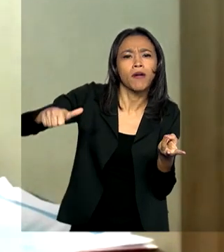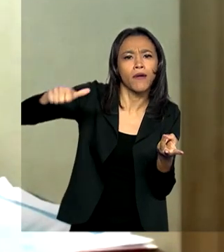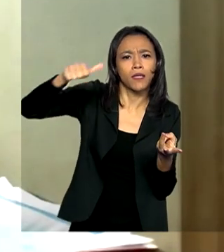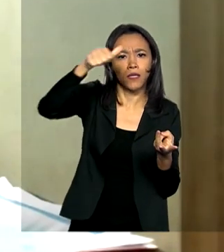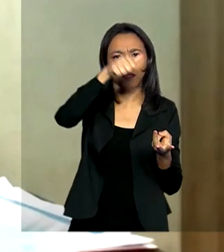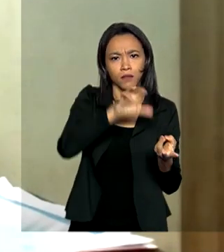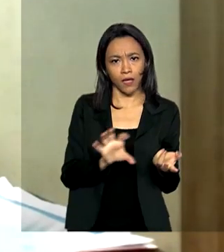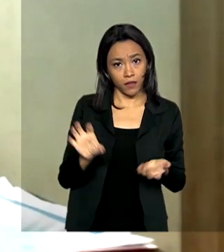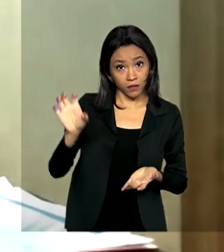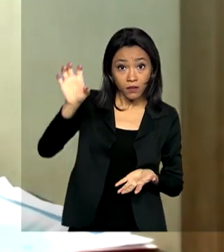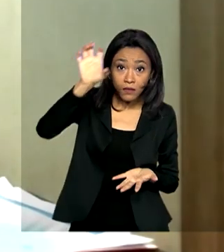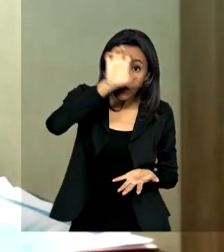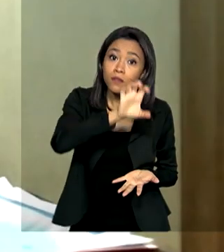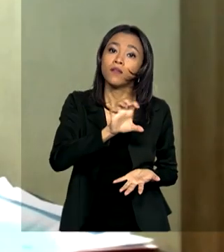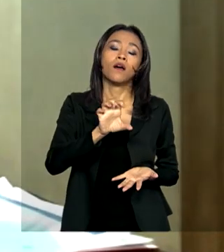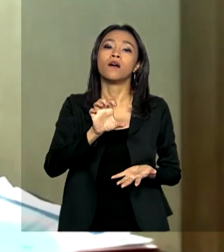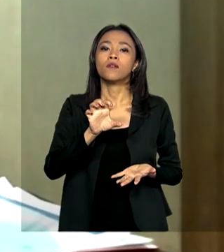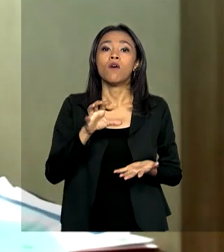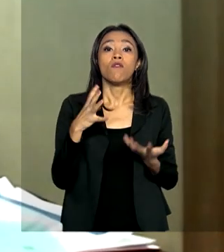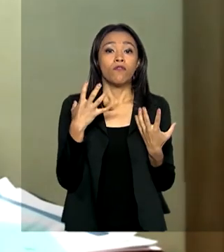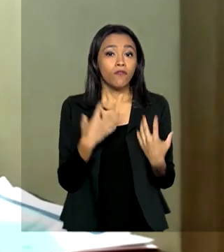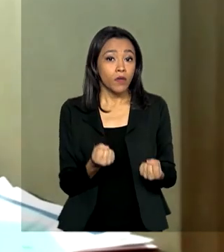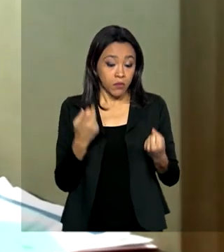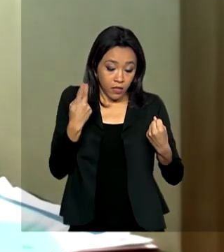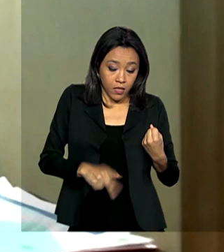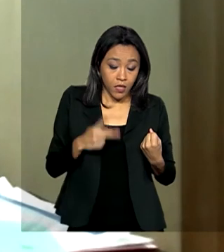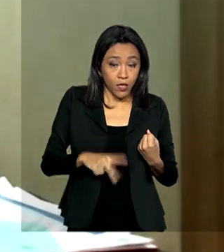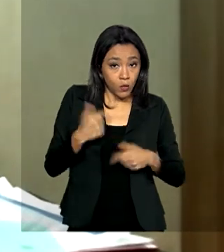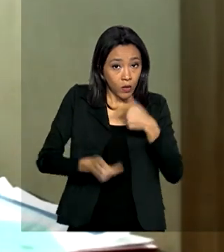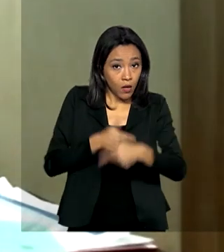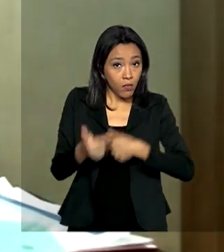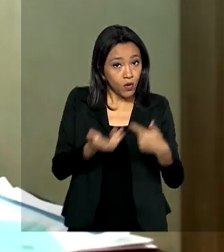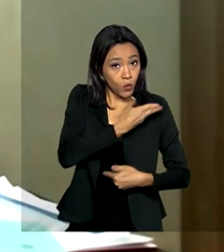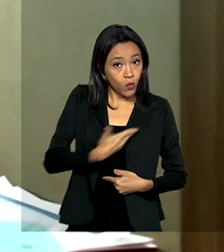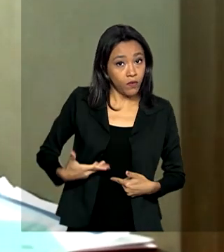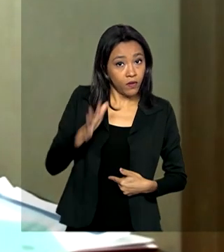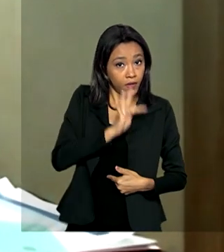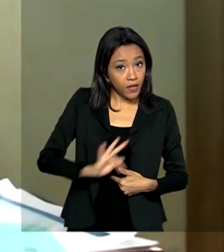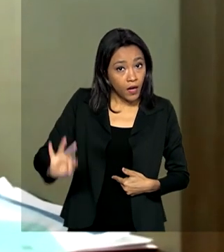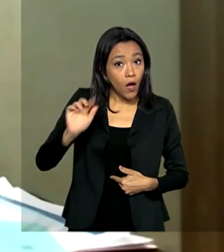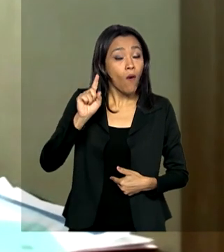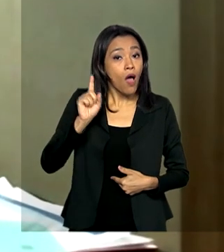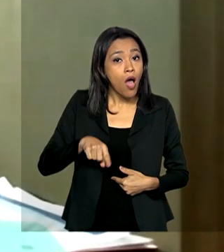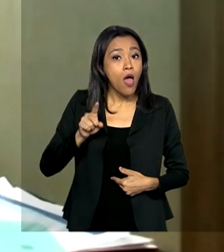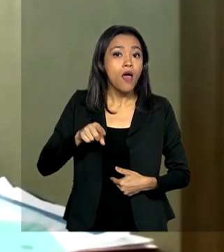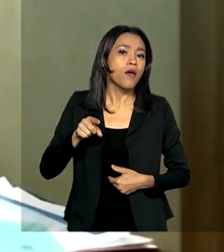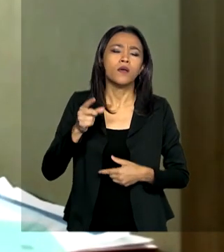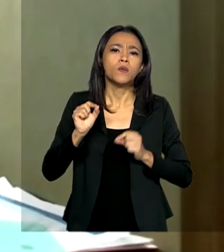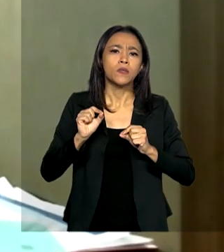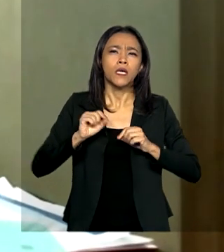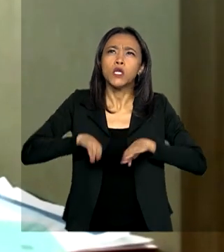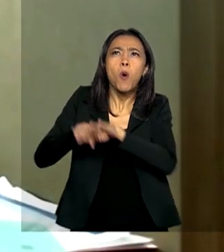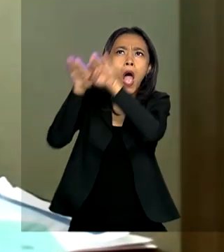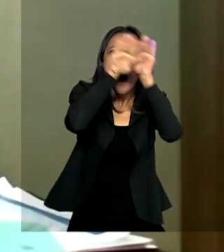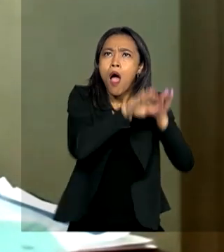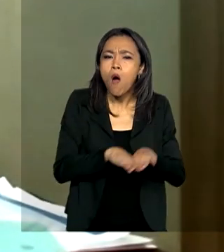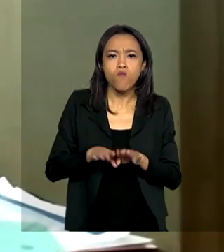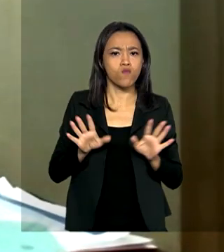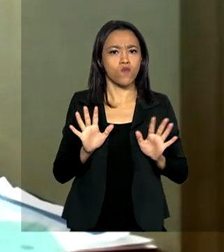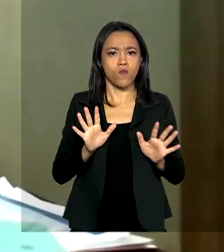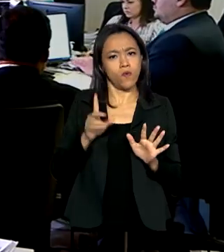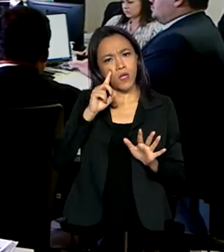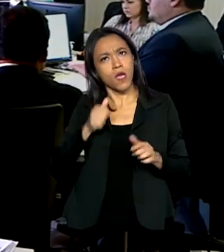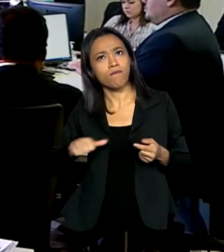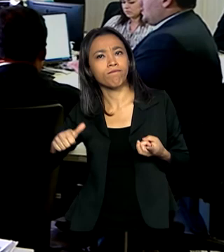em cada localidade, definimos que as nossas ações devem se pautar por distribuição não linear de insumos e de